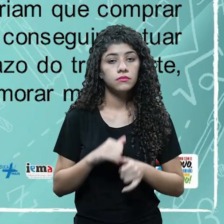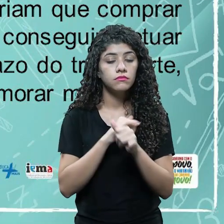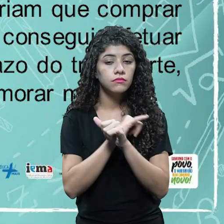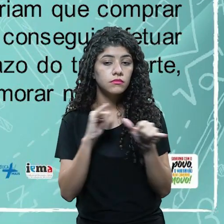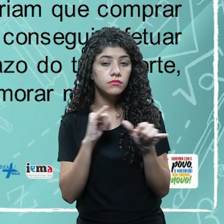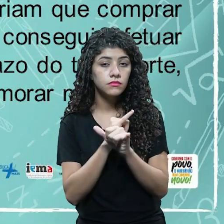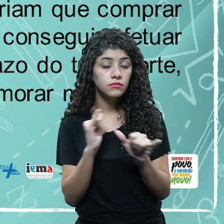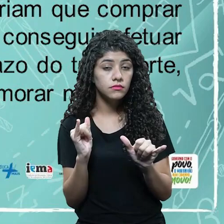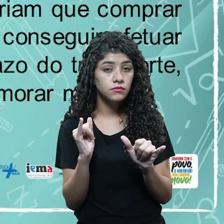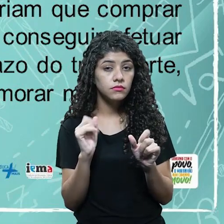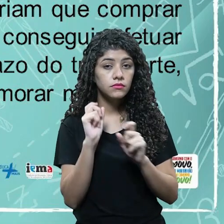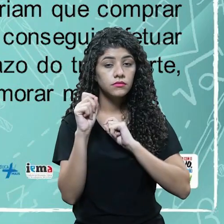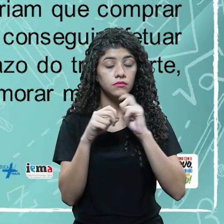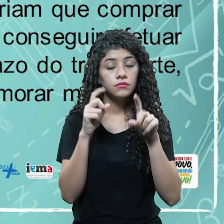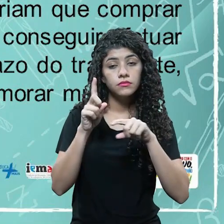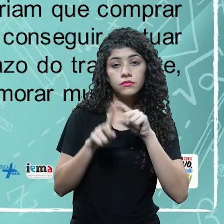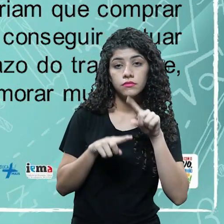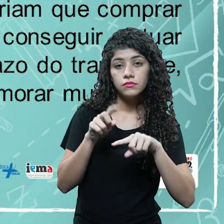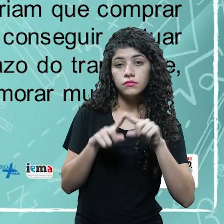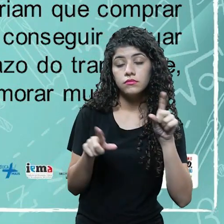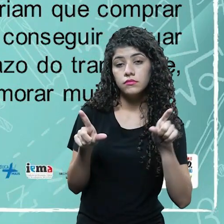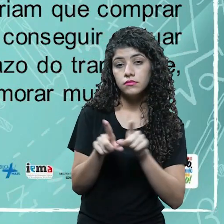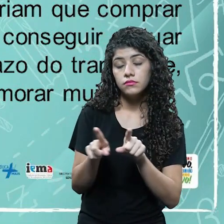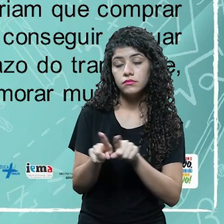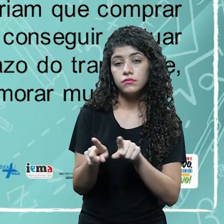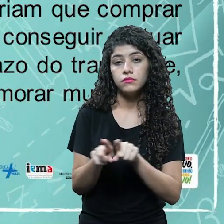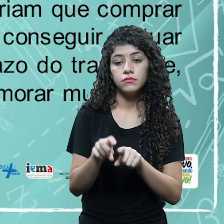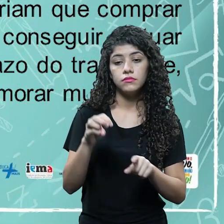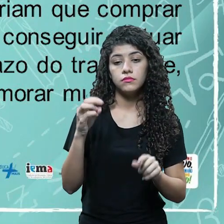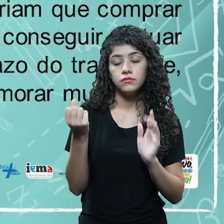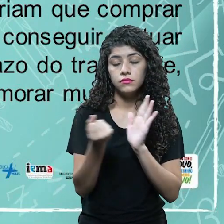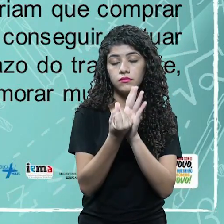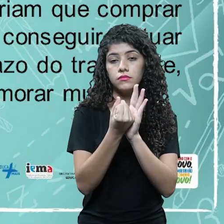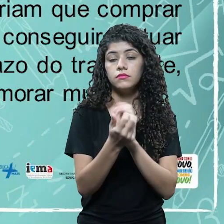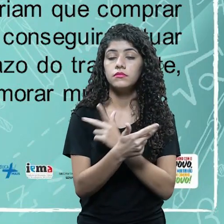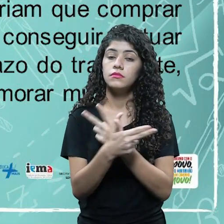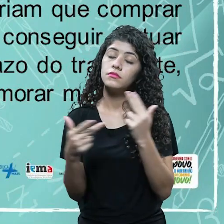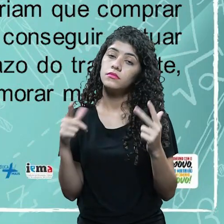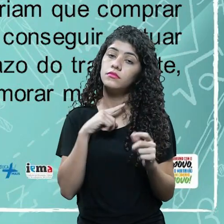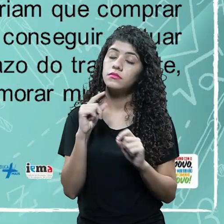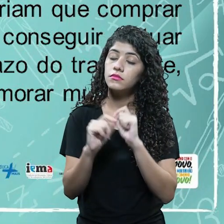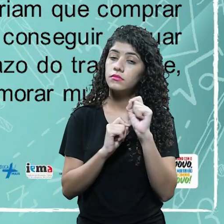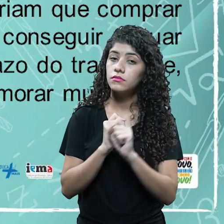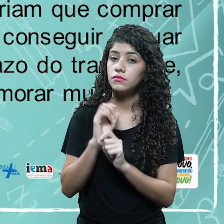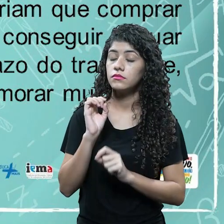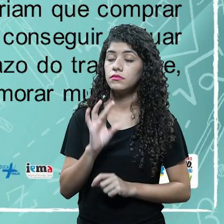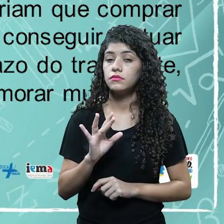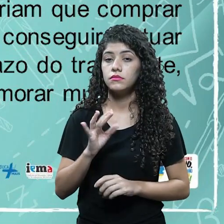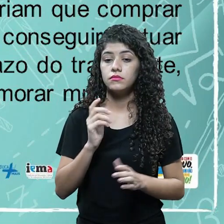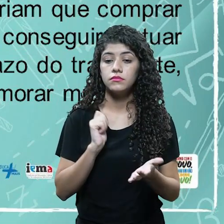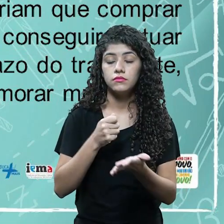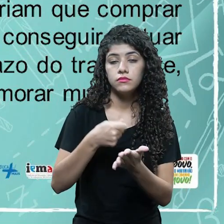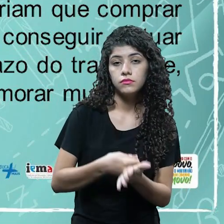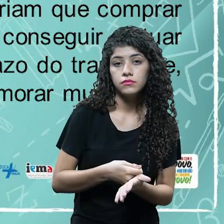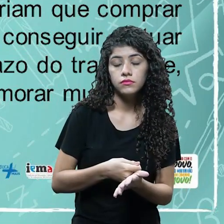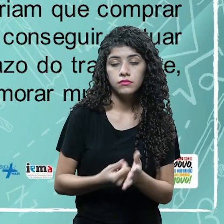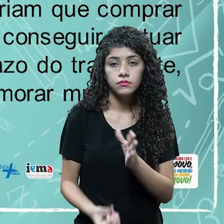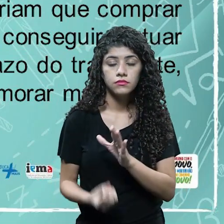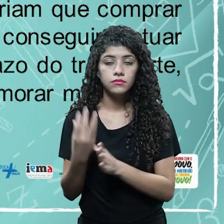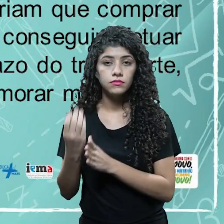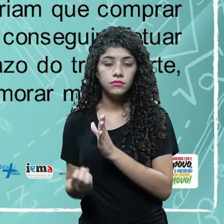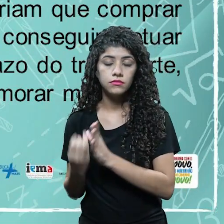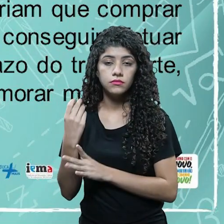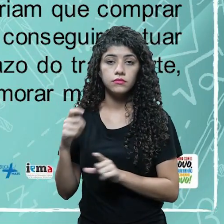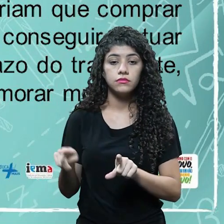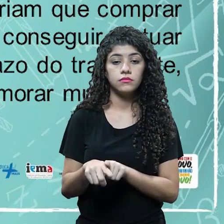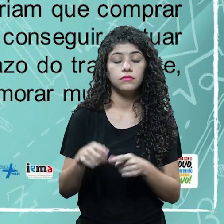de categorias de produtos e de marcas. Caso os varejistas só tivessem a opção de compras dos fabricantes, provavelmente teriam